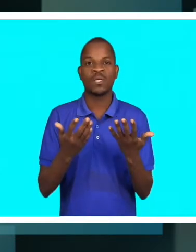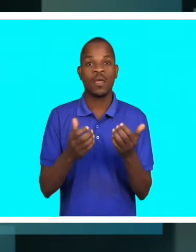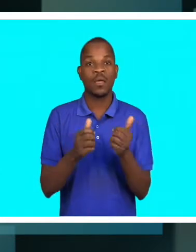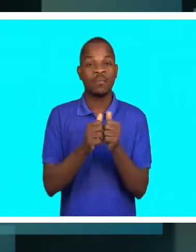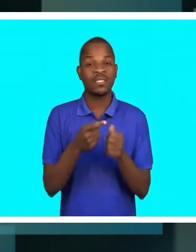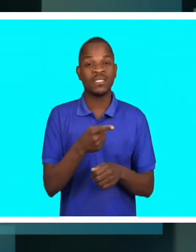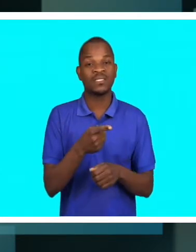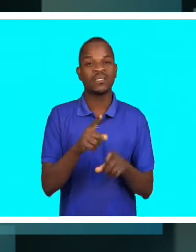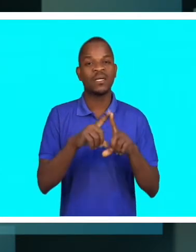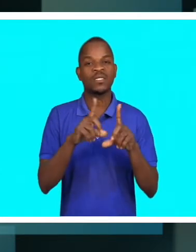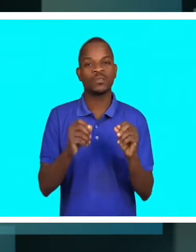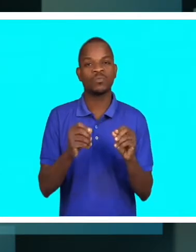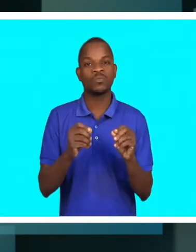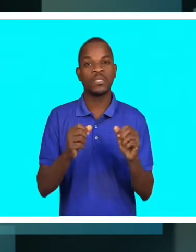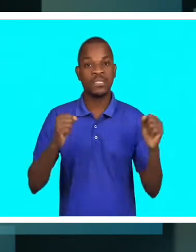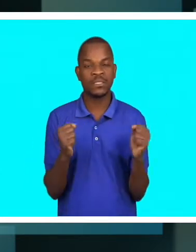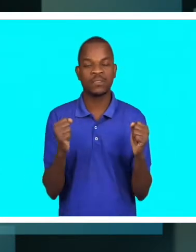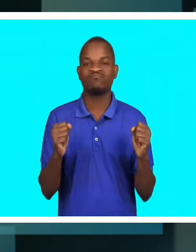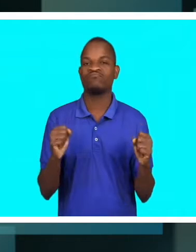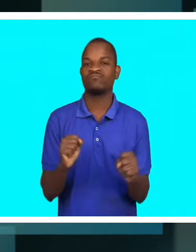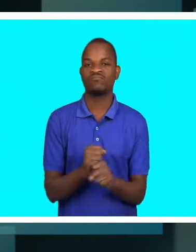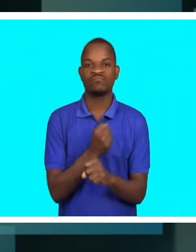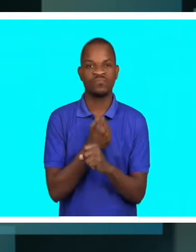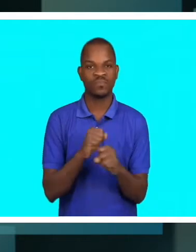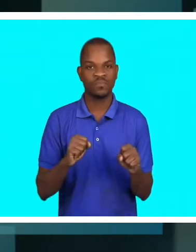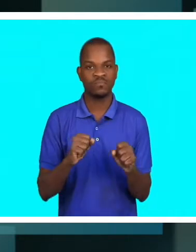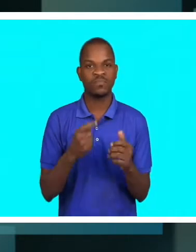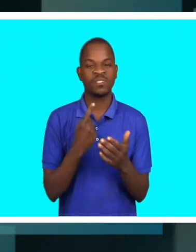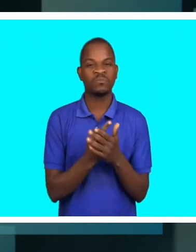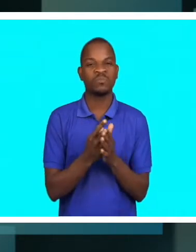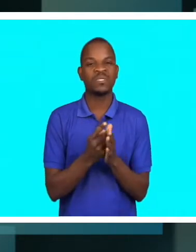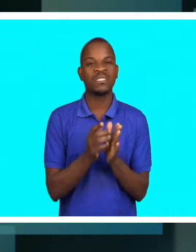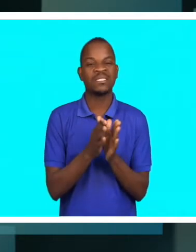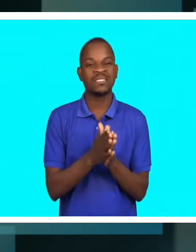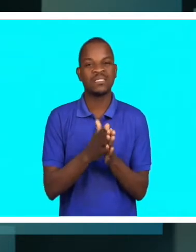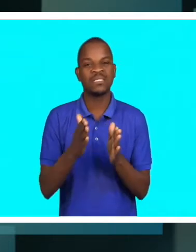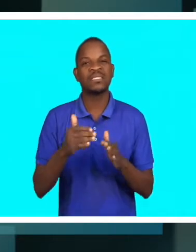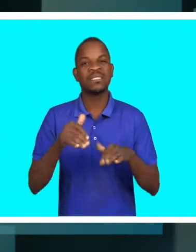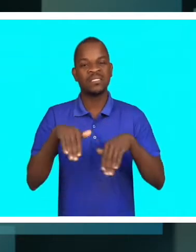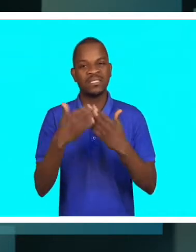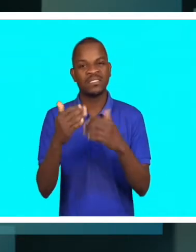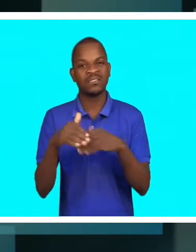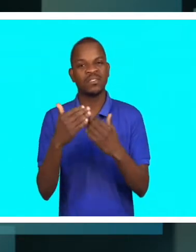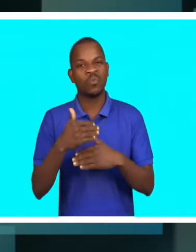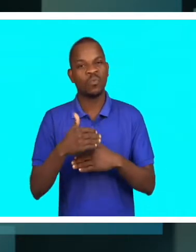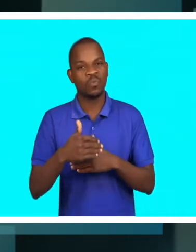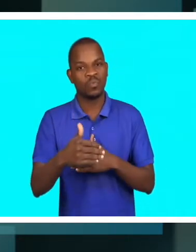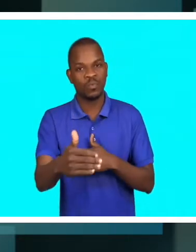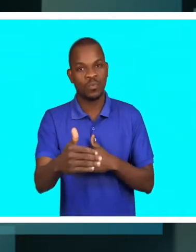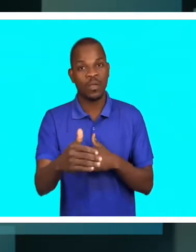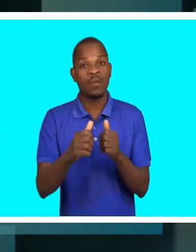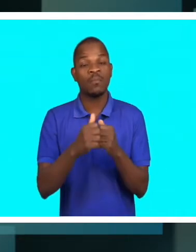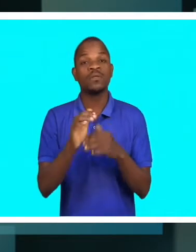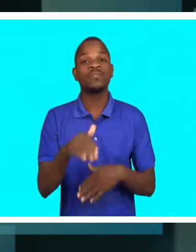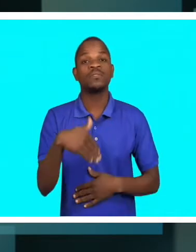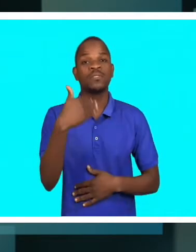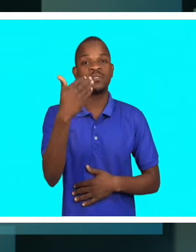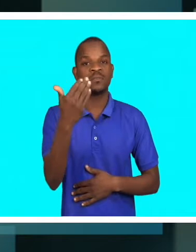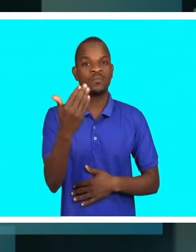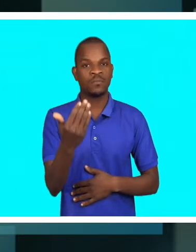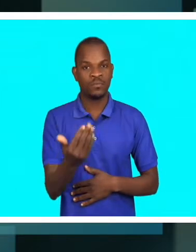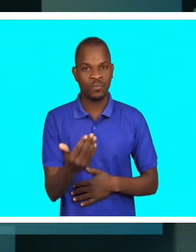E naturalmente que este processo é um processo não de um dia para o outro levou o seu tempo e a dada